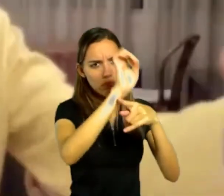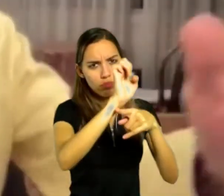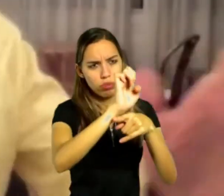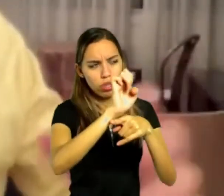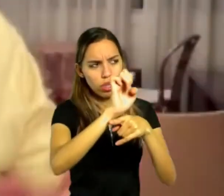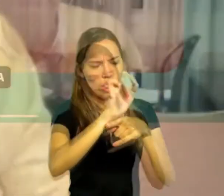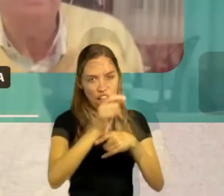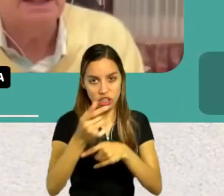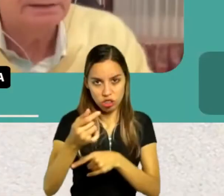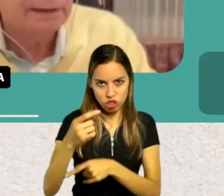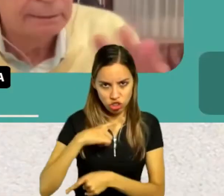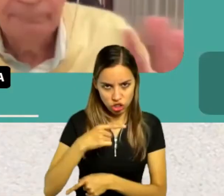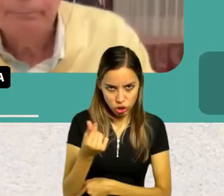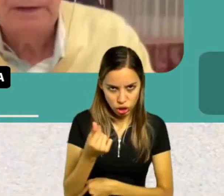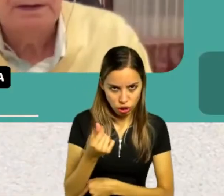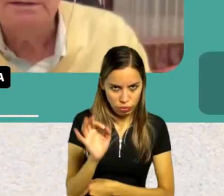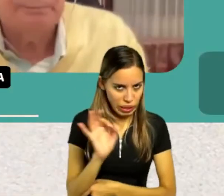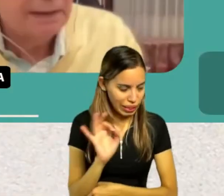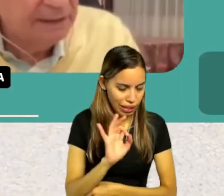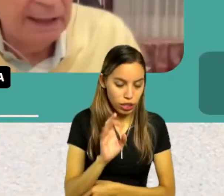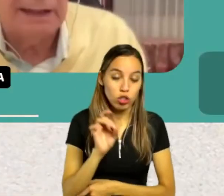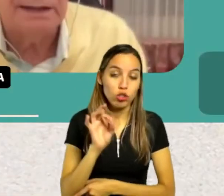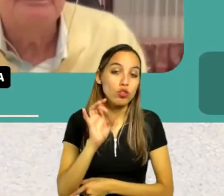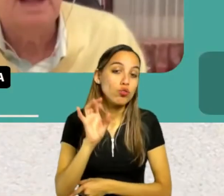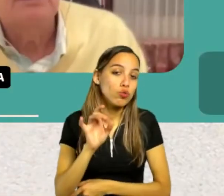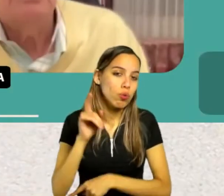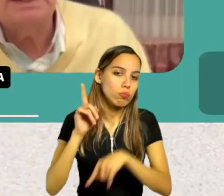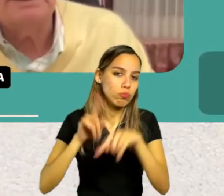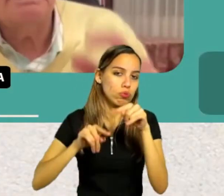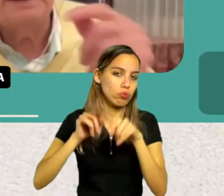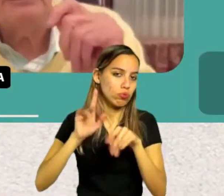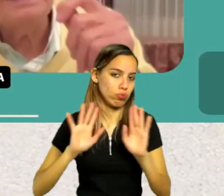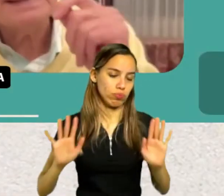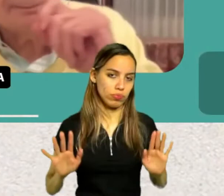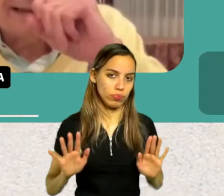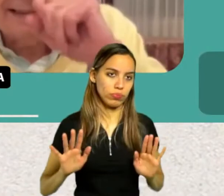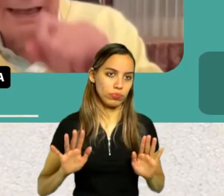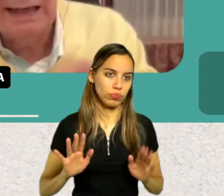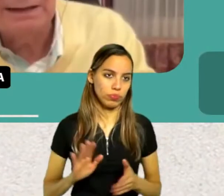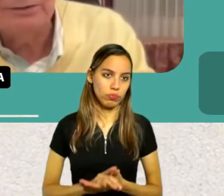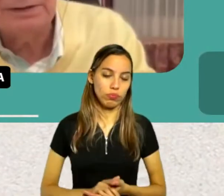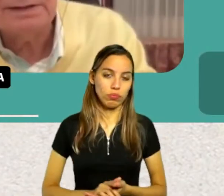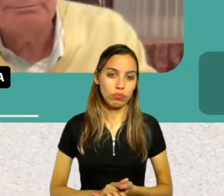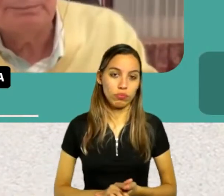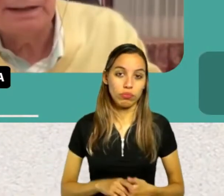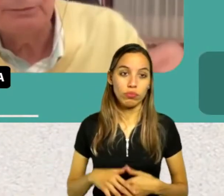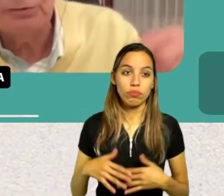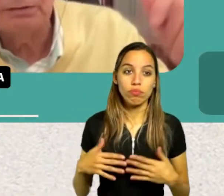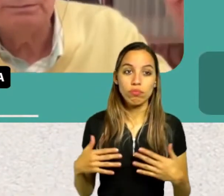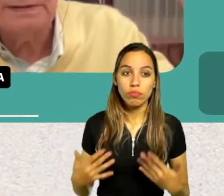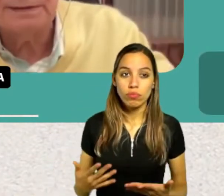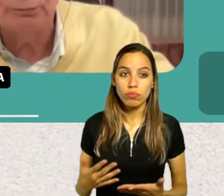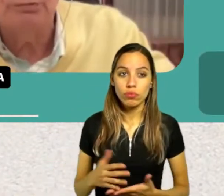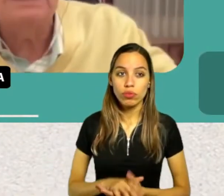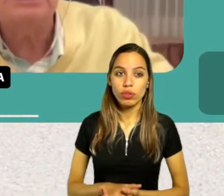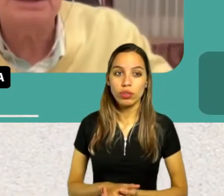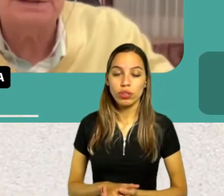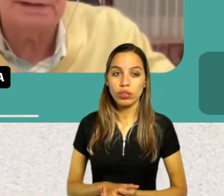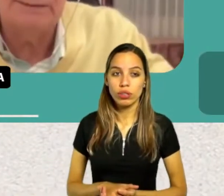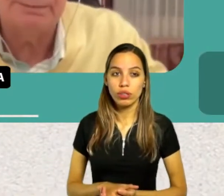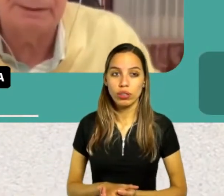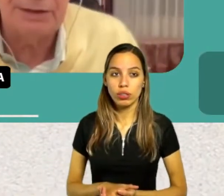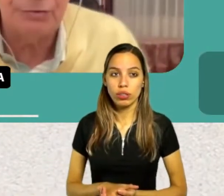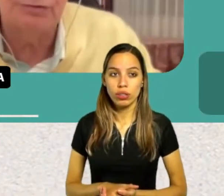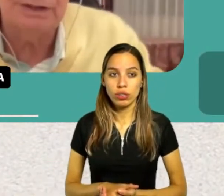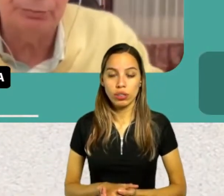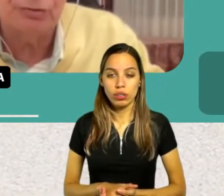entregava o material. Para ninguém, só para ninguém. Olha, para não dizer para ninguém, nós pagamos algumas ambulâncias